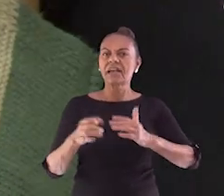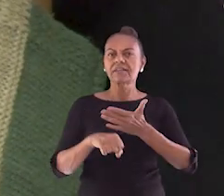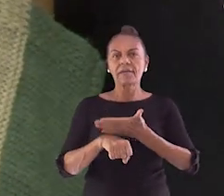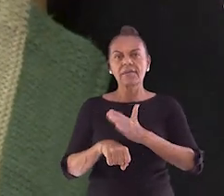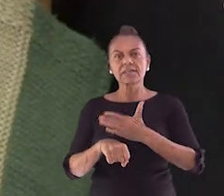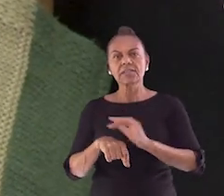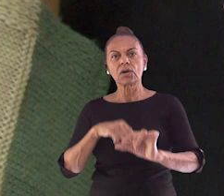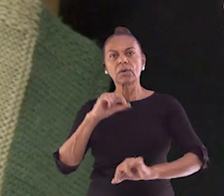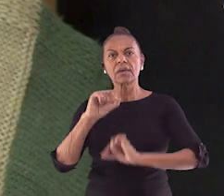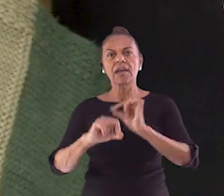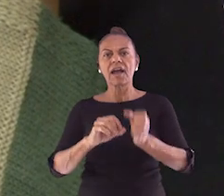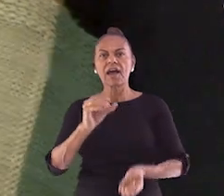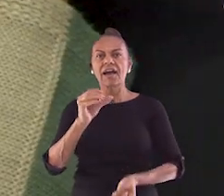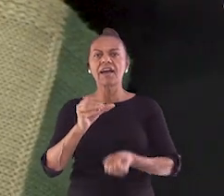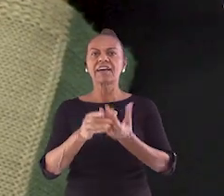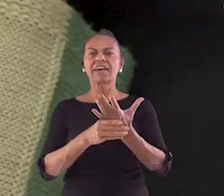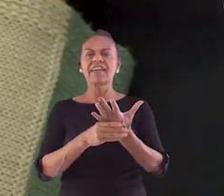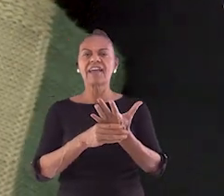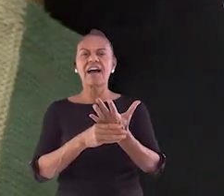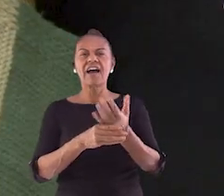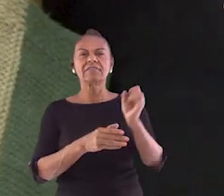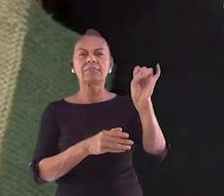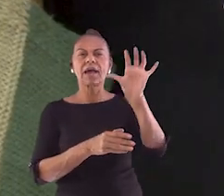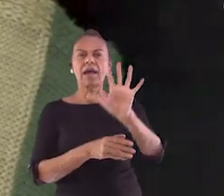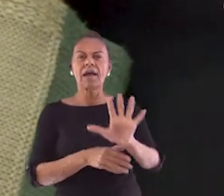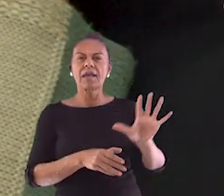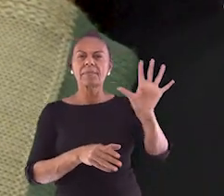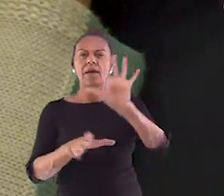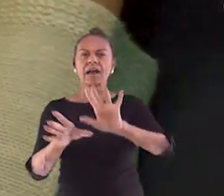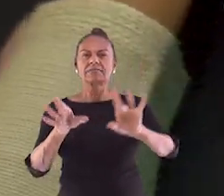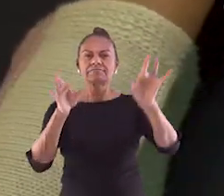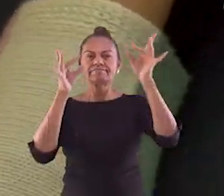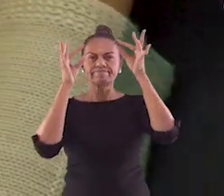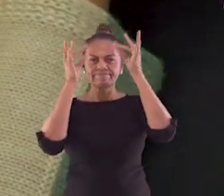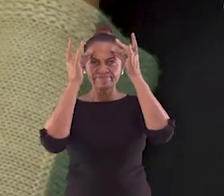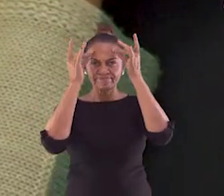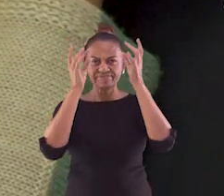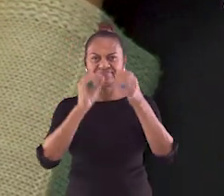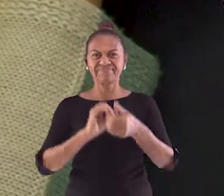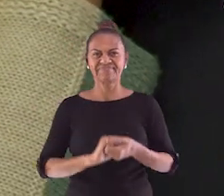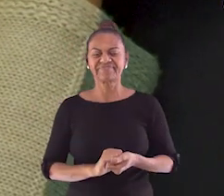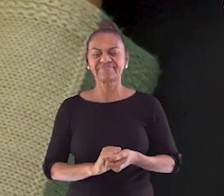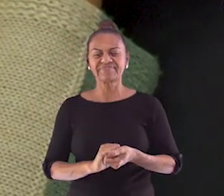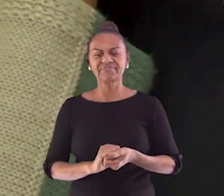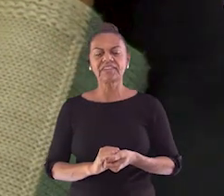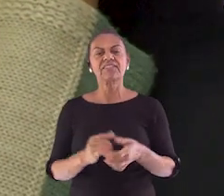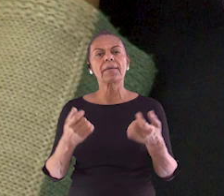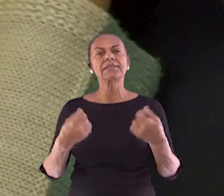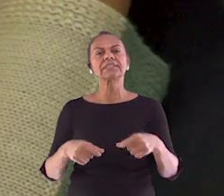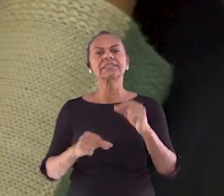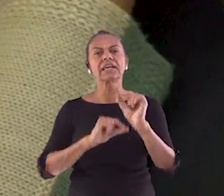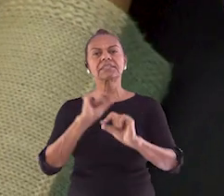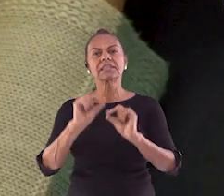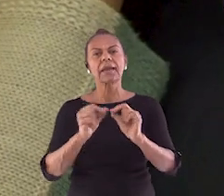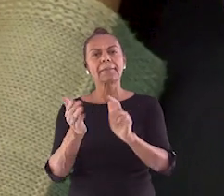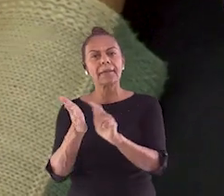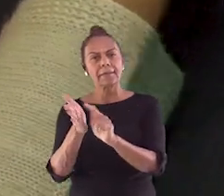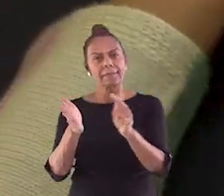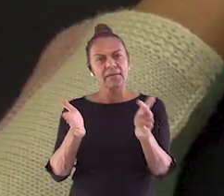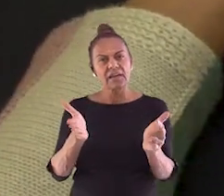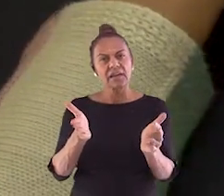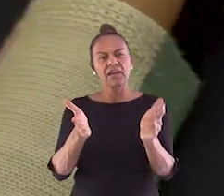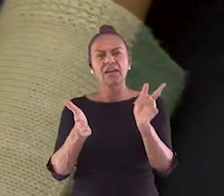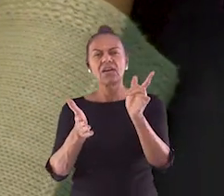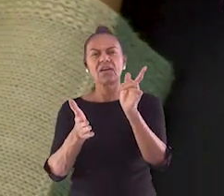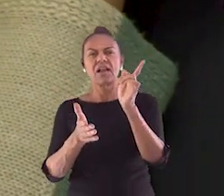para a nossa hora da atividade prática, que é criar um mapa mental, ok? E para isso vocês vão precisar